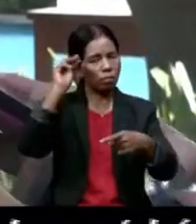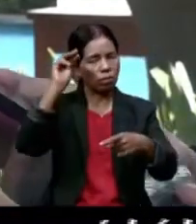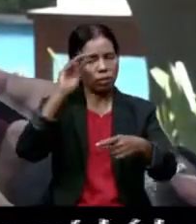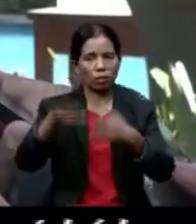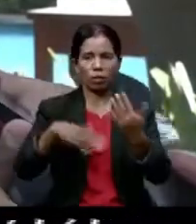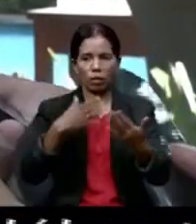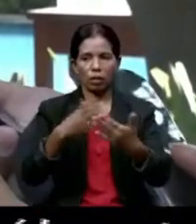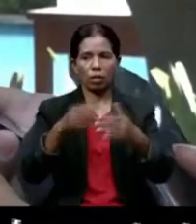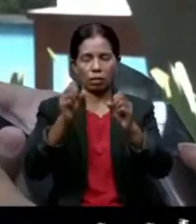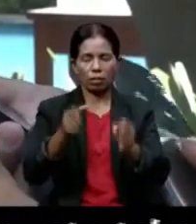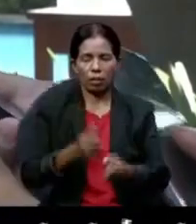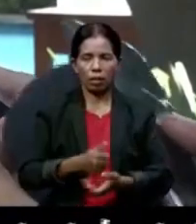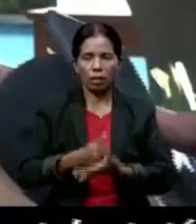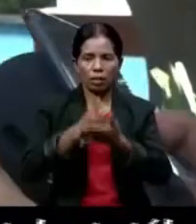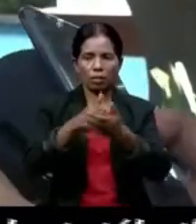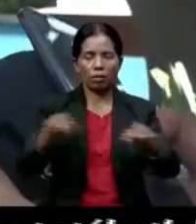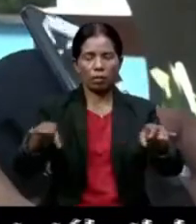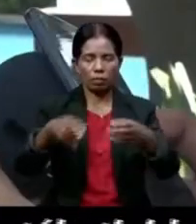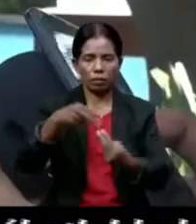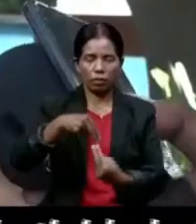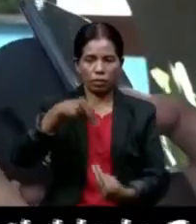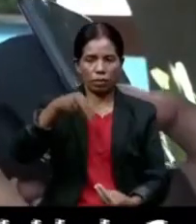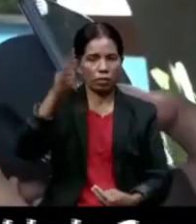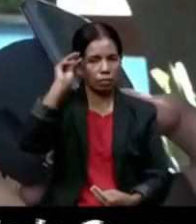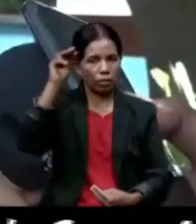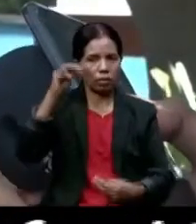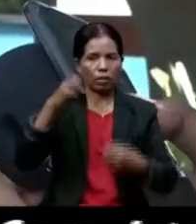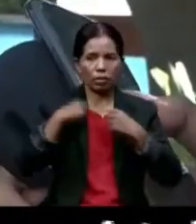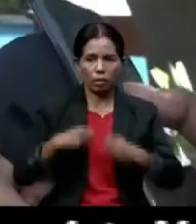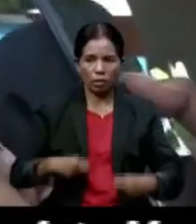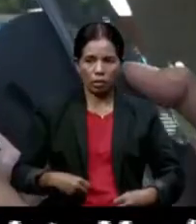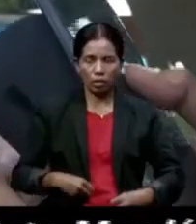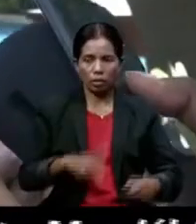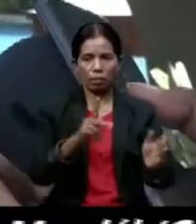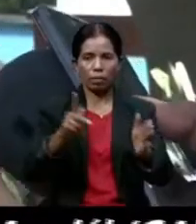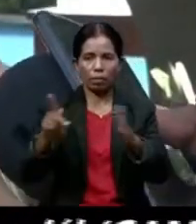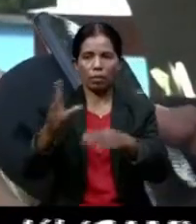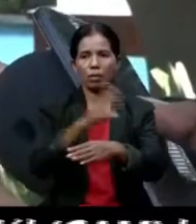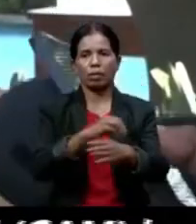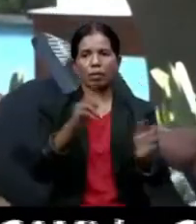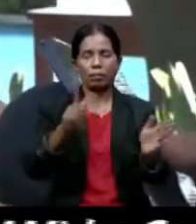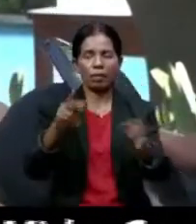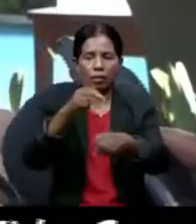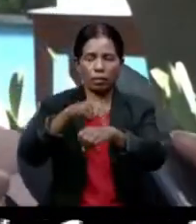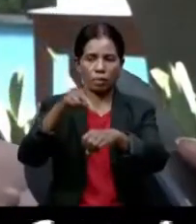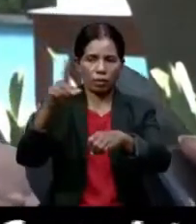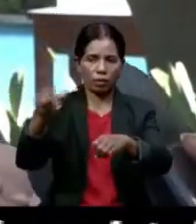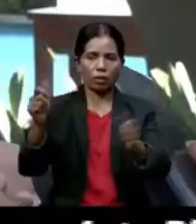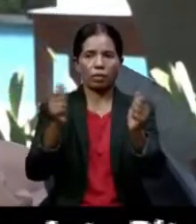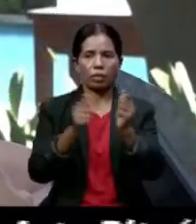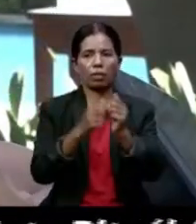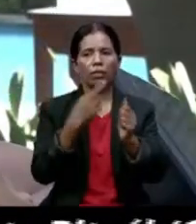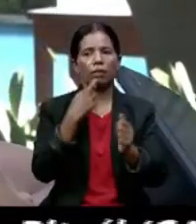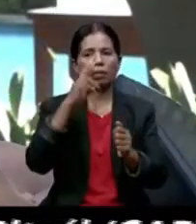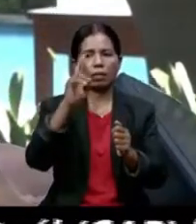nebe macbele, apoio, serviço, nutrição, Ministério da Saúde, nebe Ministério da Saúde, plano, no nosso plano nacional, né, pode responder